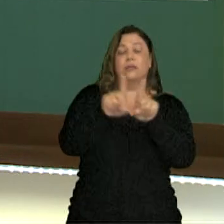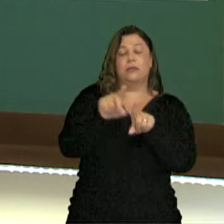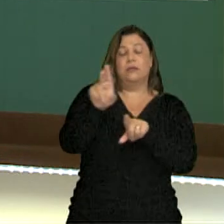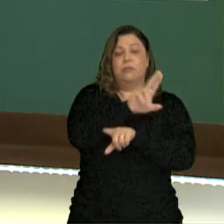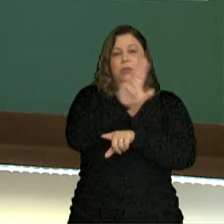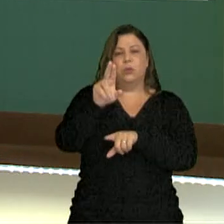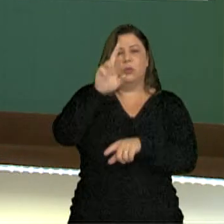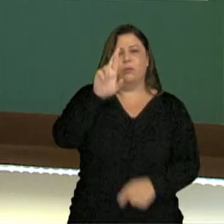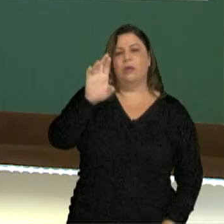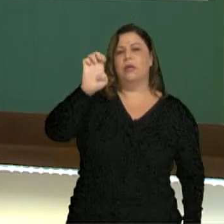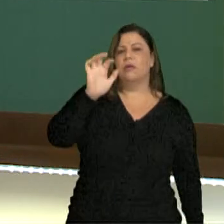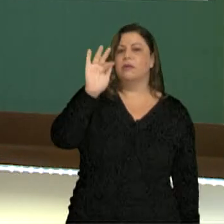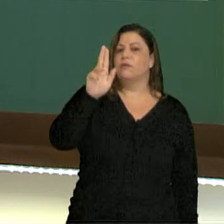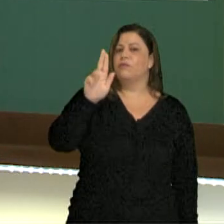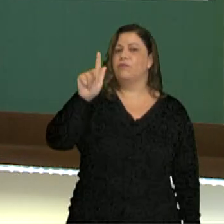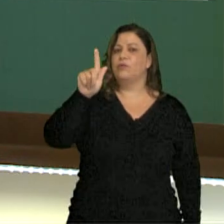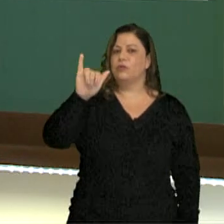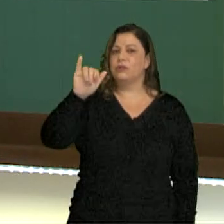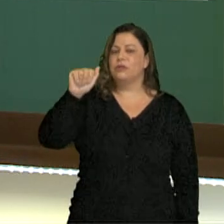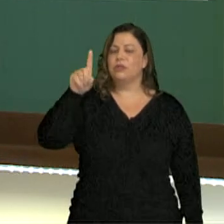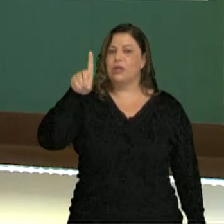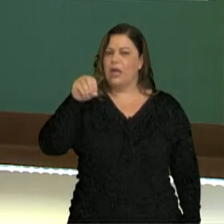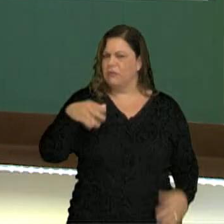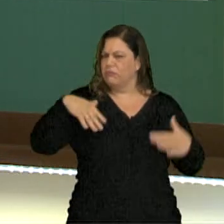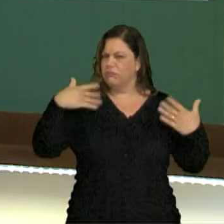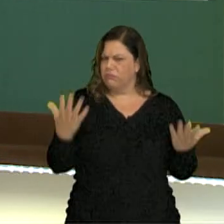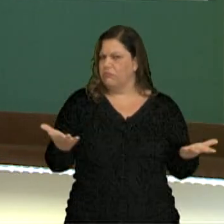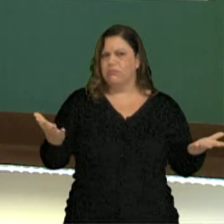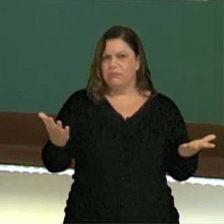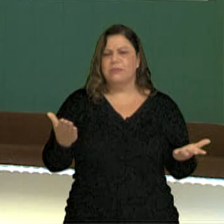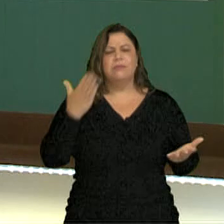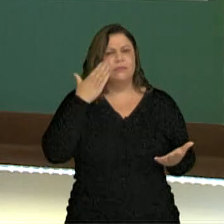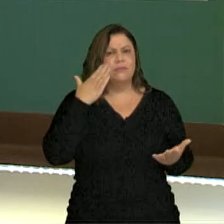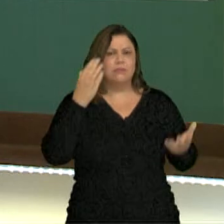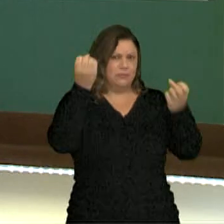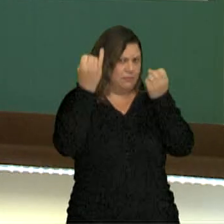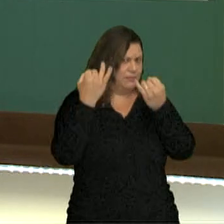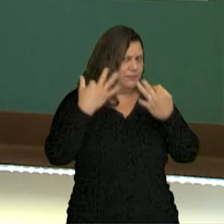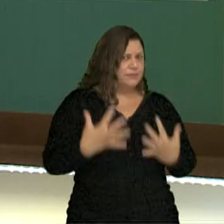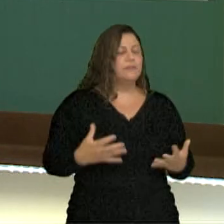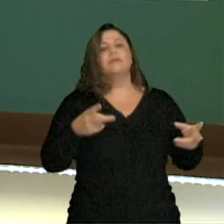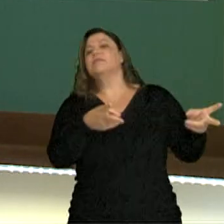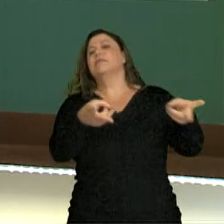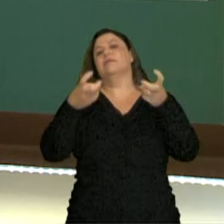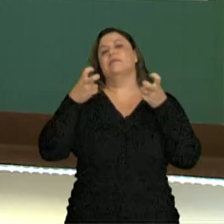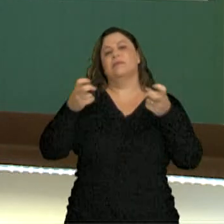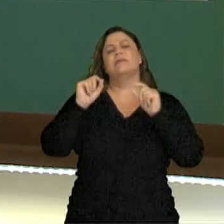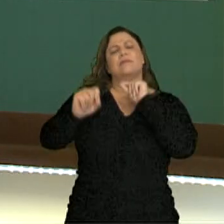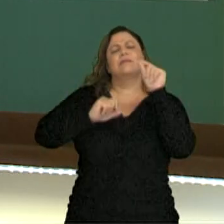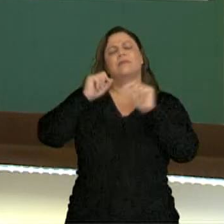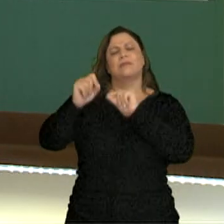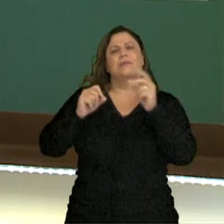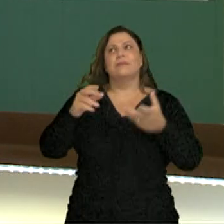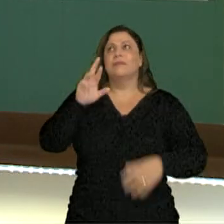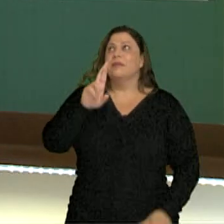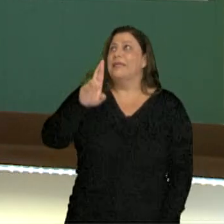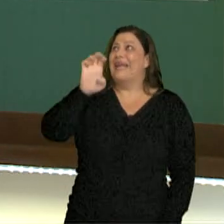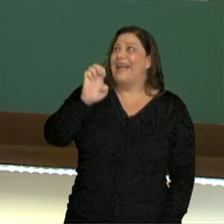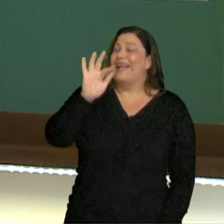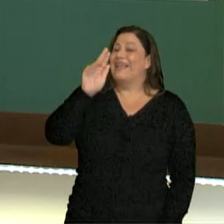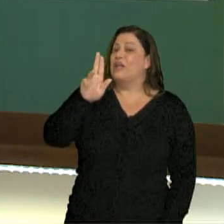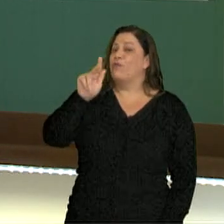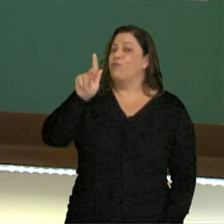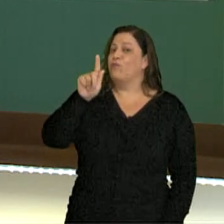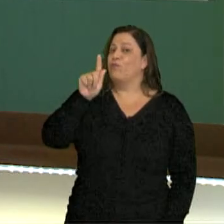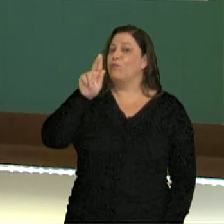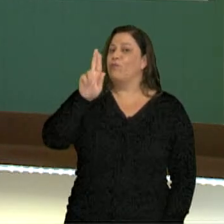refugiados. Você sabe dizer para mim o que é um refugiado? Você sabe notar? Bom, pensa assim, refúgio, o que é